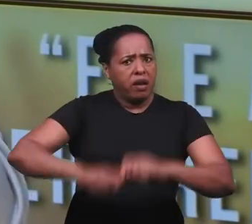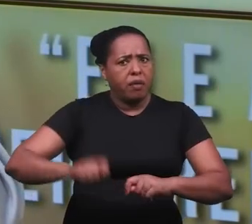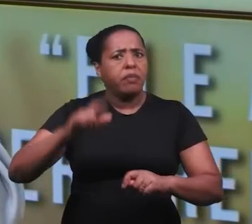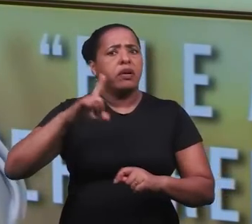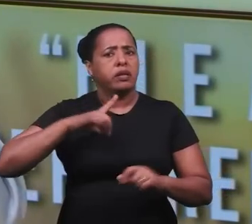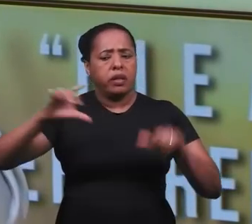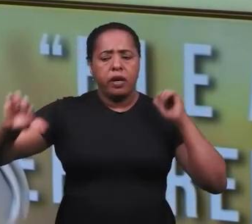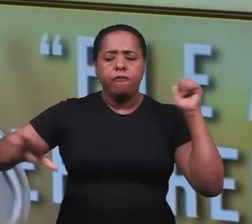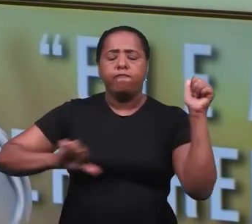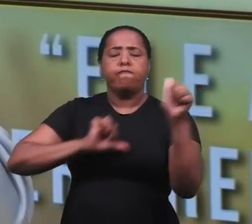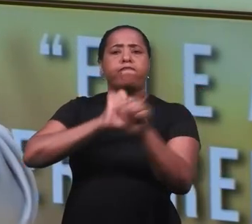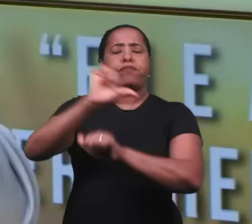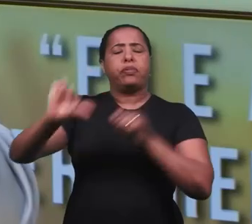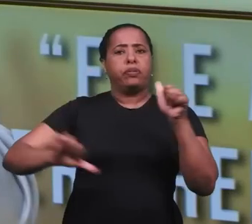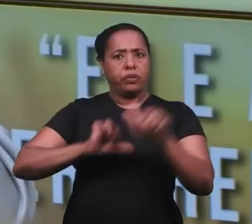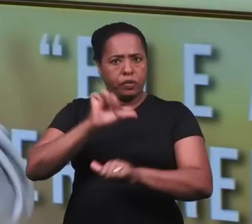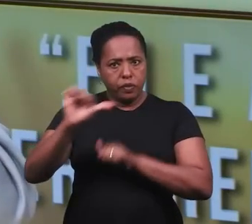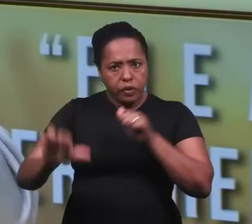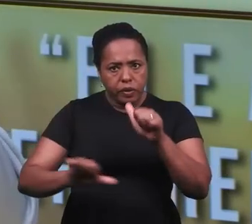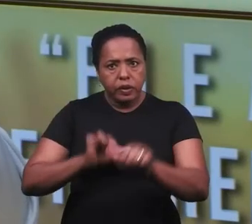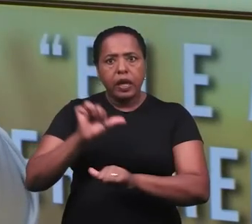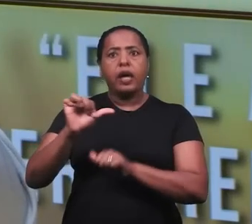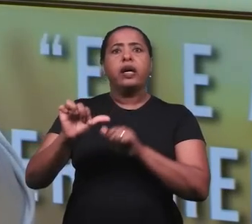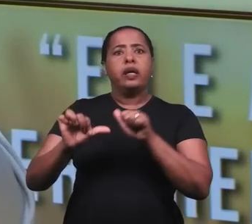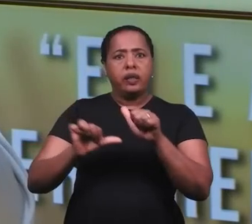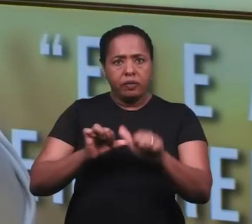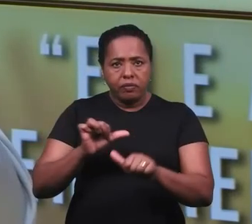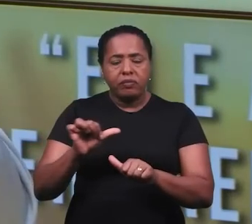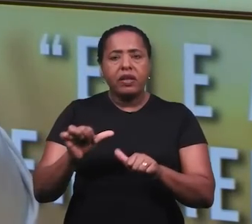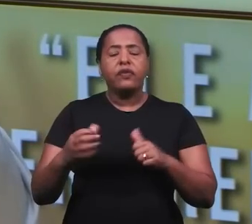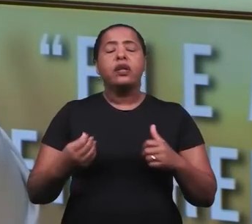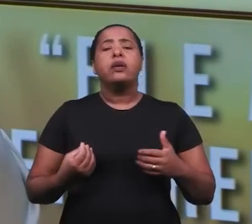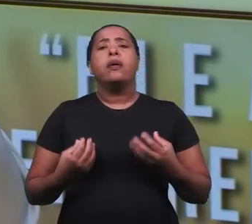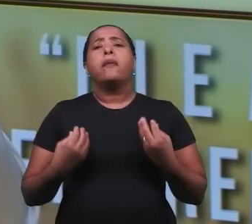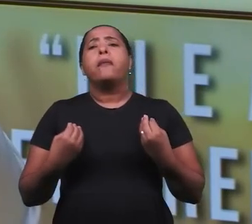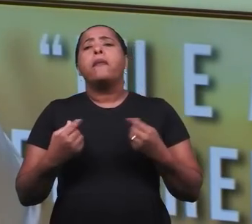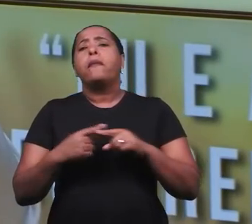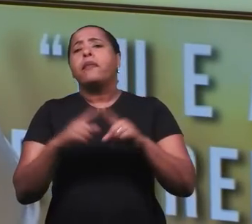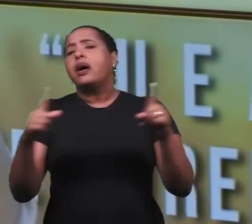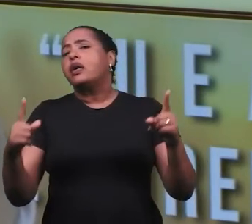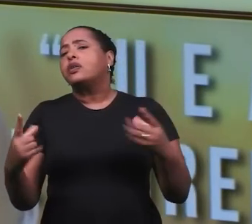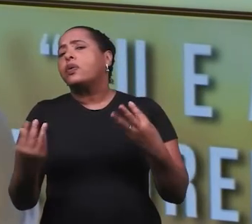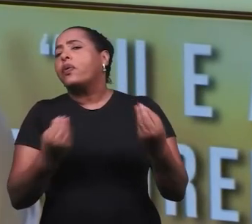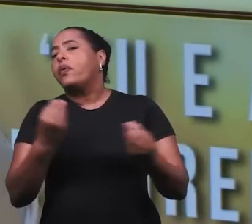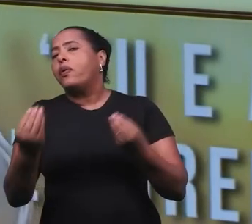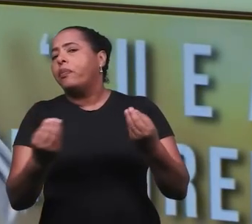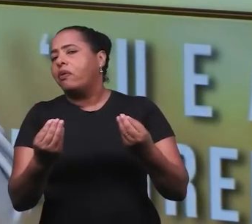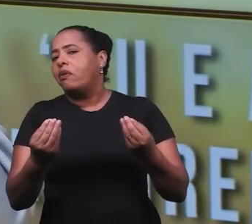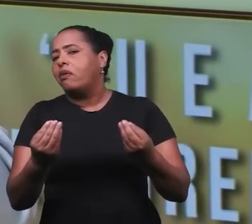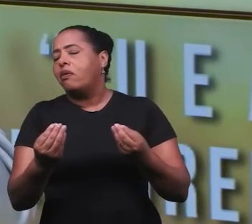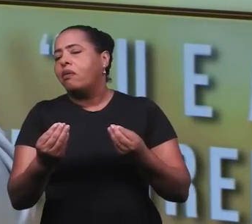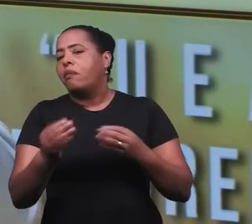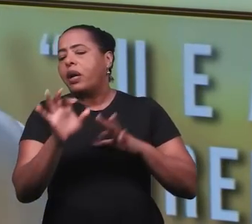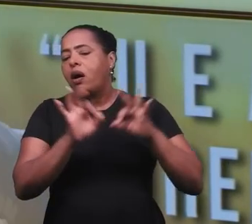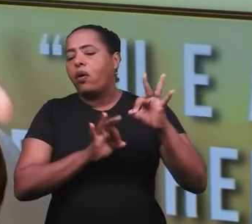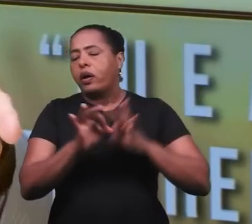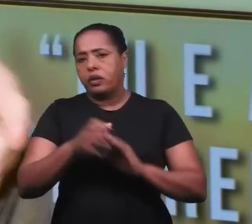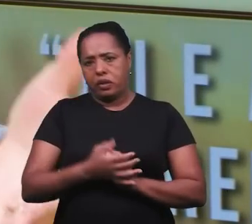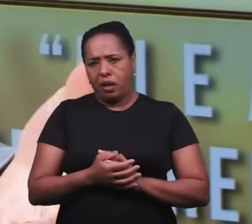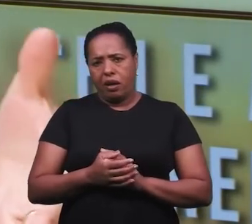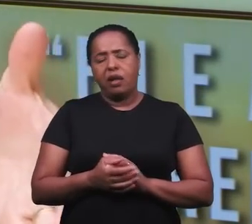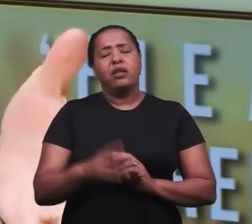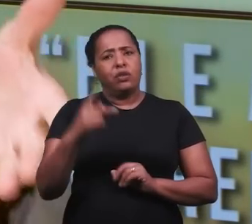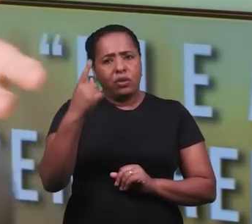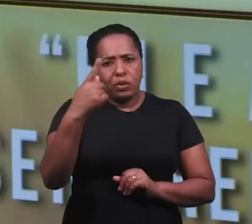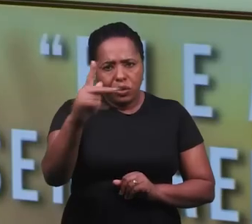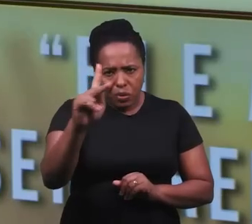Espaço e tempo. Deus, Ele é capaz de transformar isso na sua vida, na vida da sua família. Mas